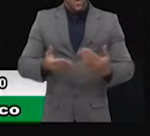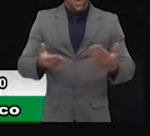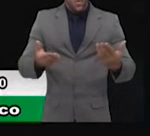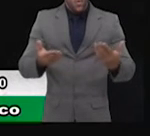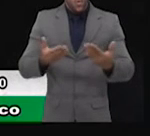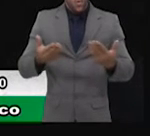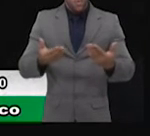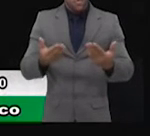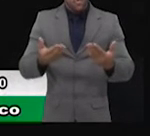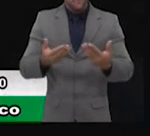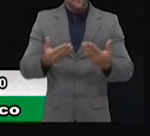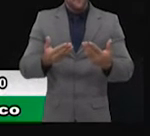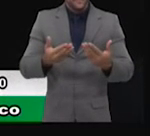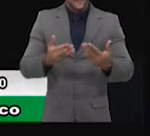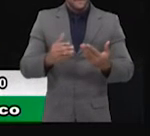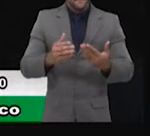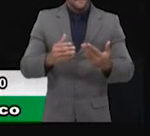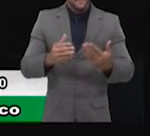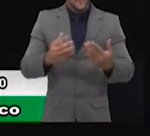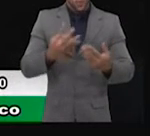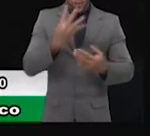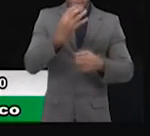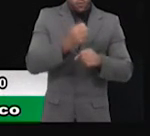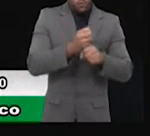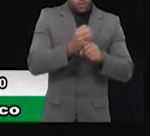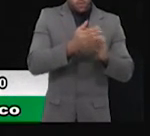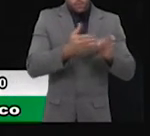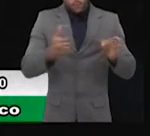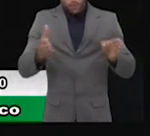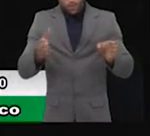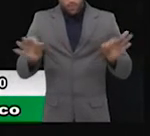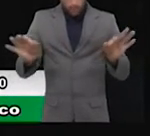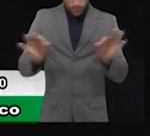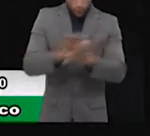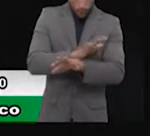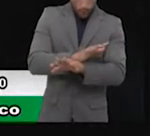nos deixando aqui na Câmara Municipal,